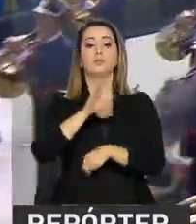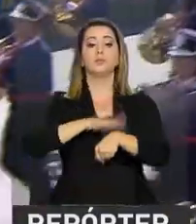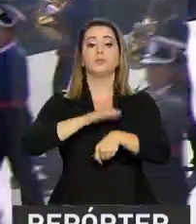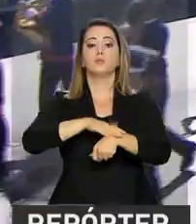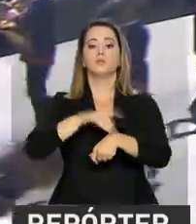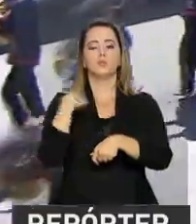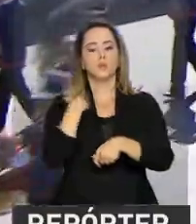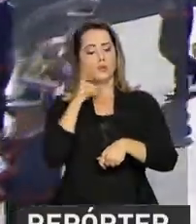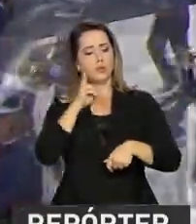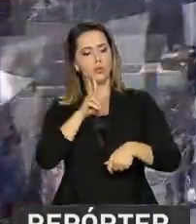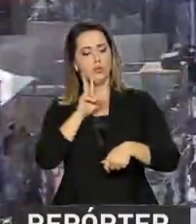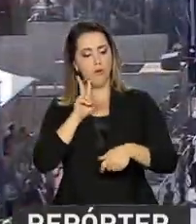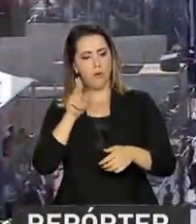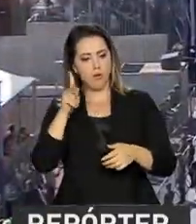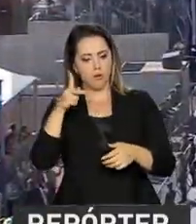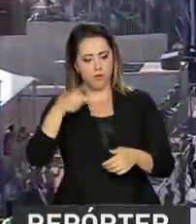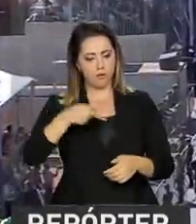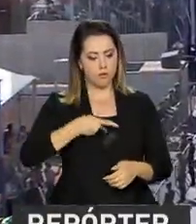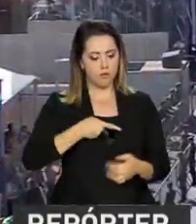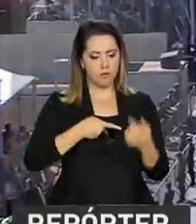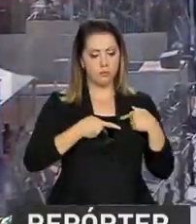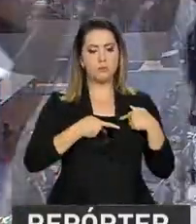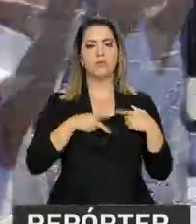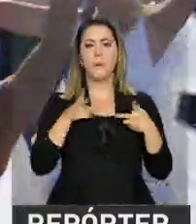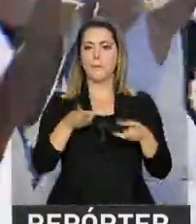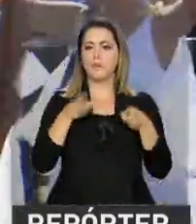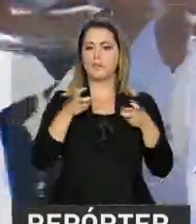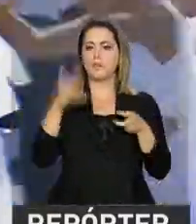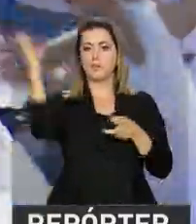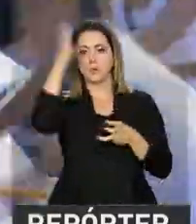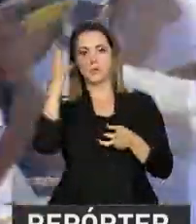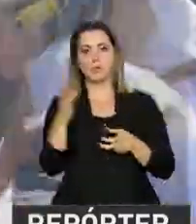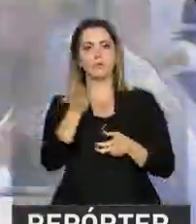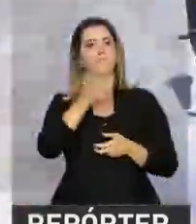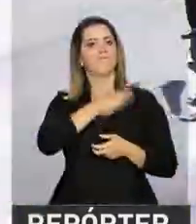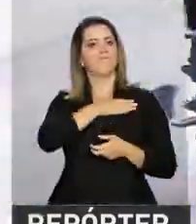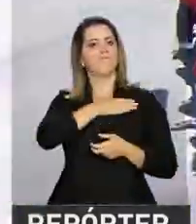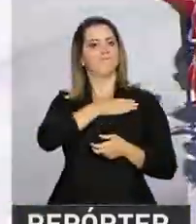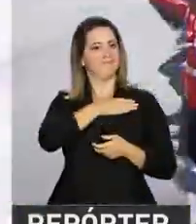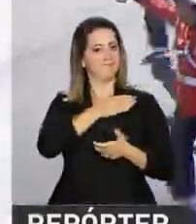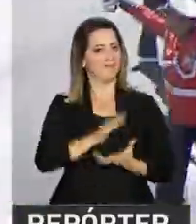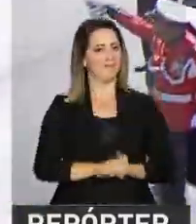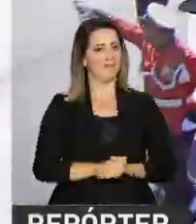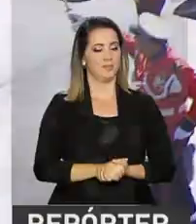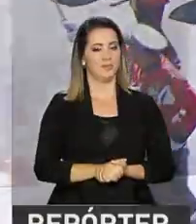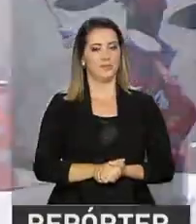nós olhamos pra nós mesmos e do ocidente ficante como uma nação